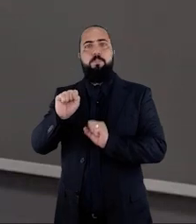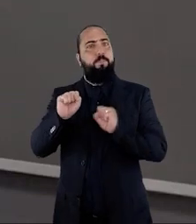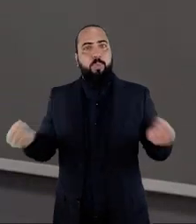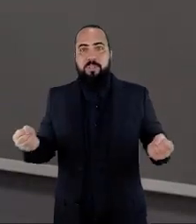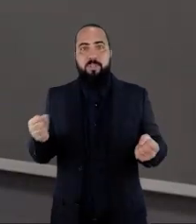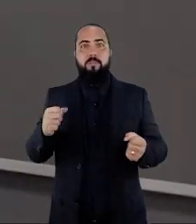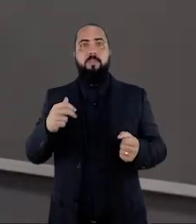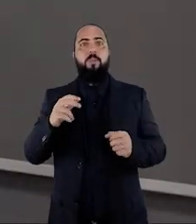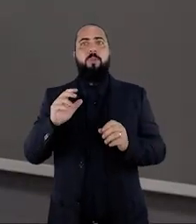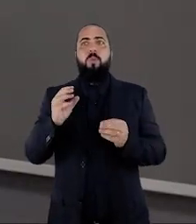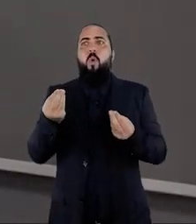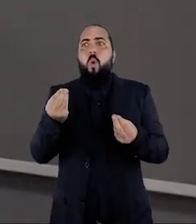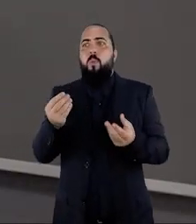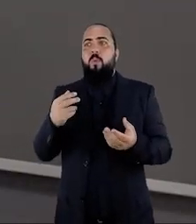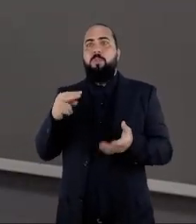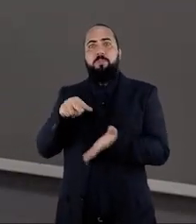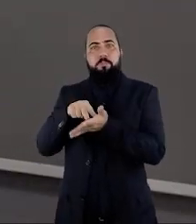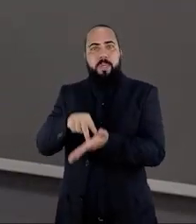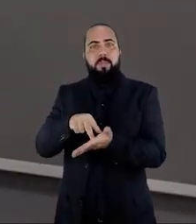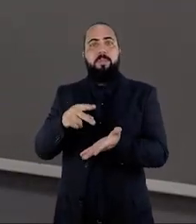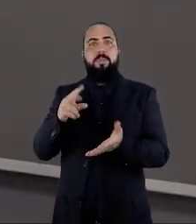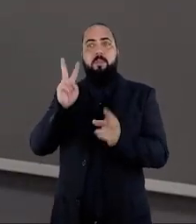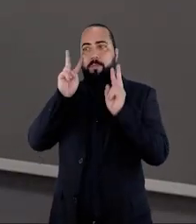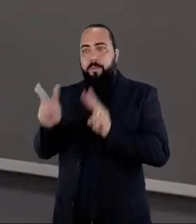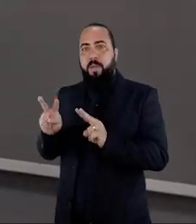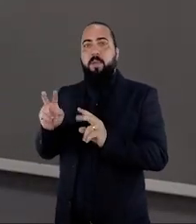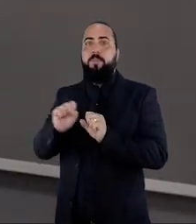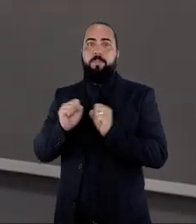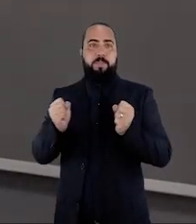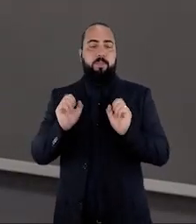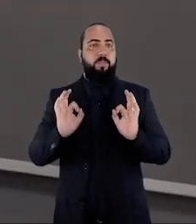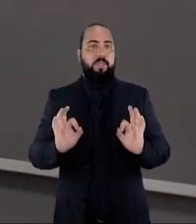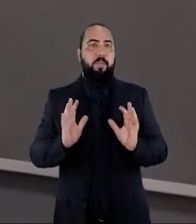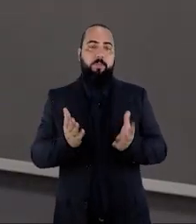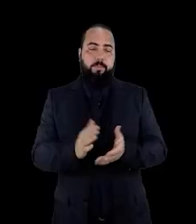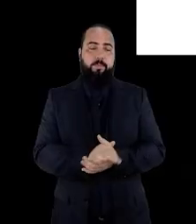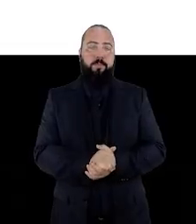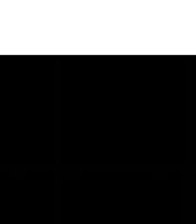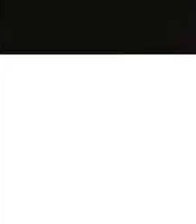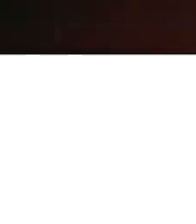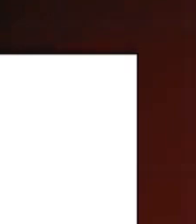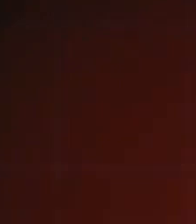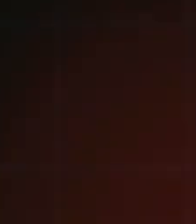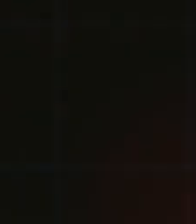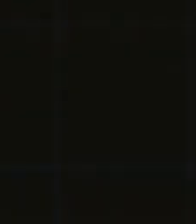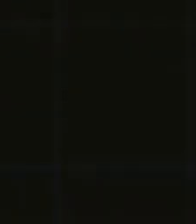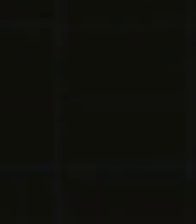são possíveis de serem escutadas e as suas presenças serem vistas.